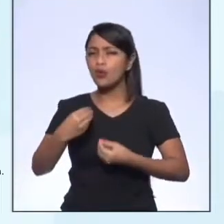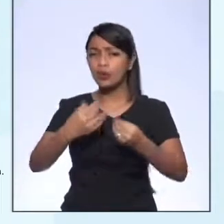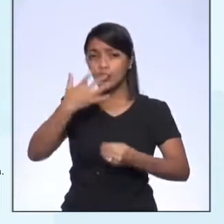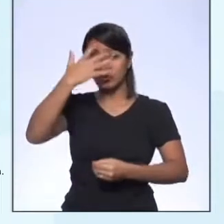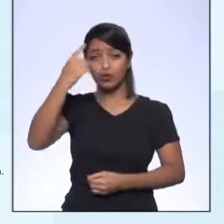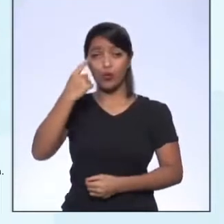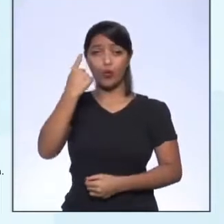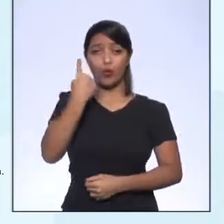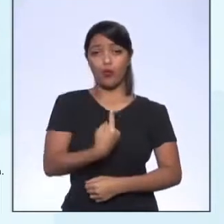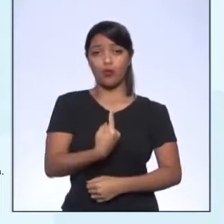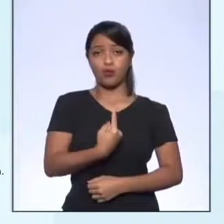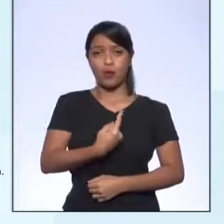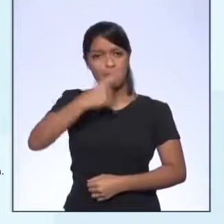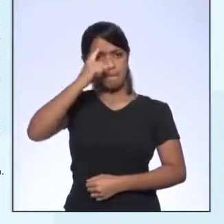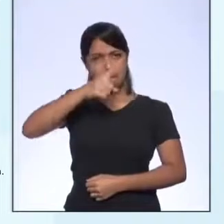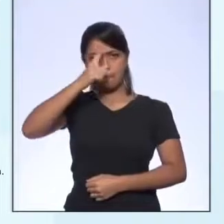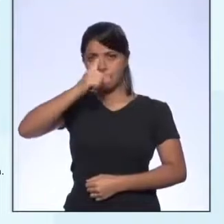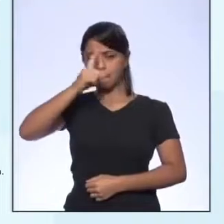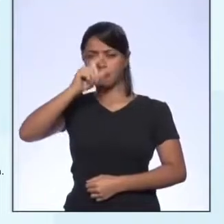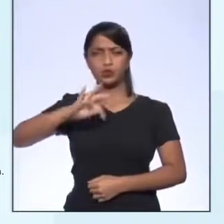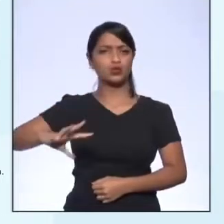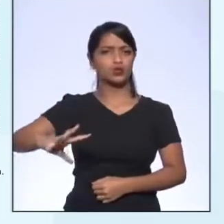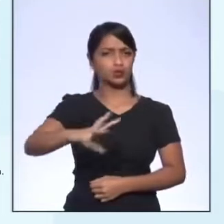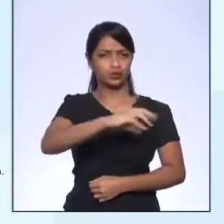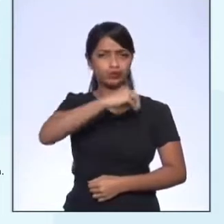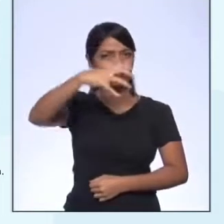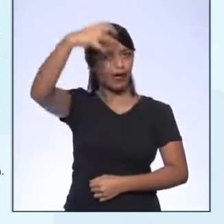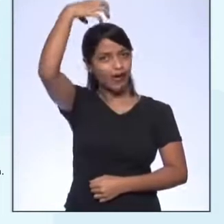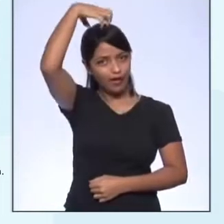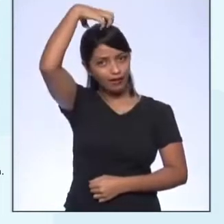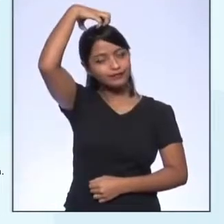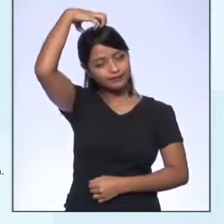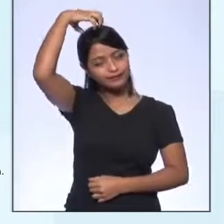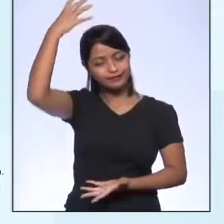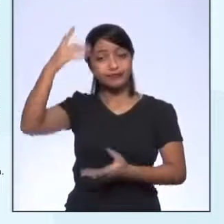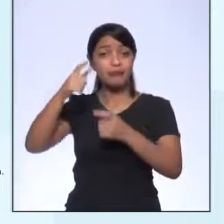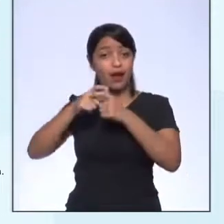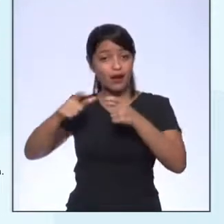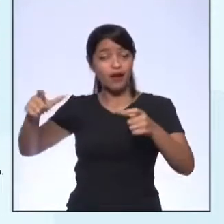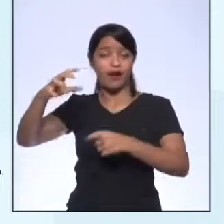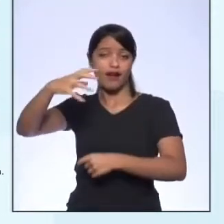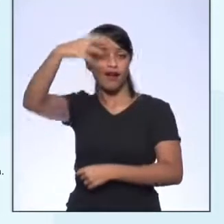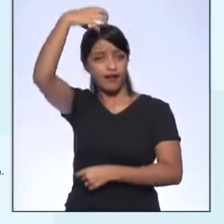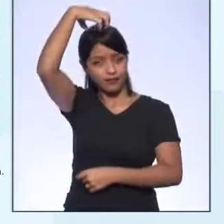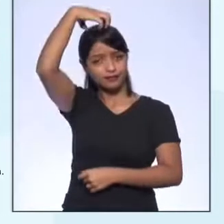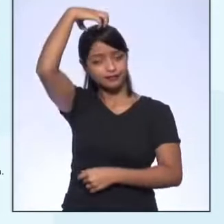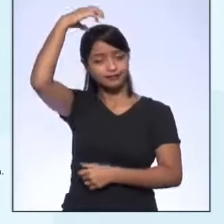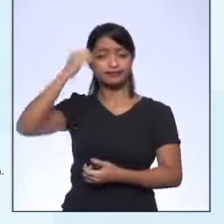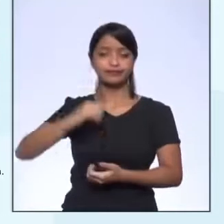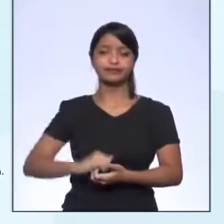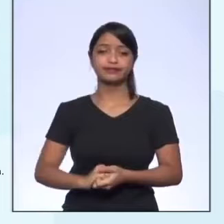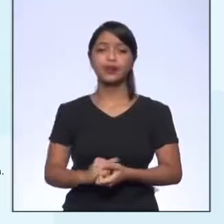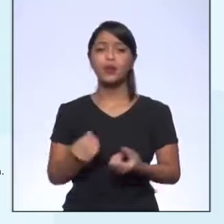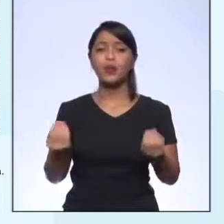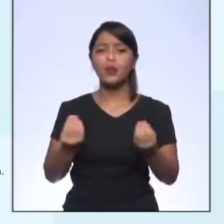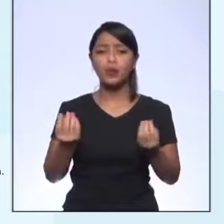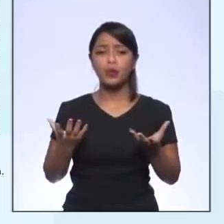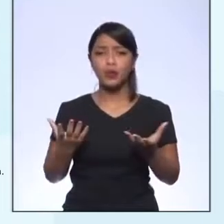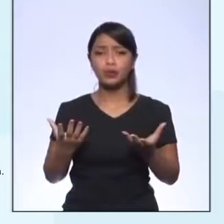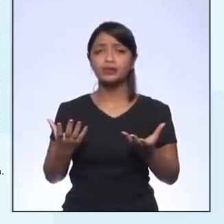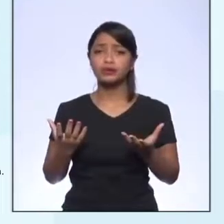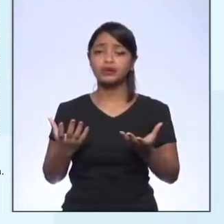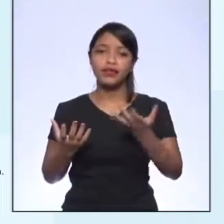pessoa. A maioria delas foram governadas por reis, geralmente com a ajuda de